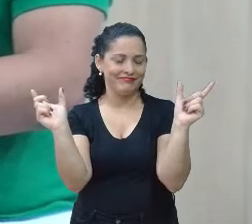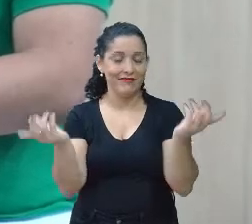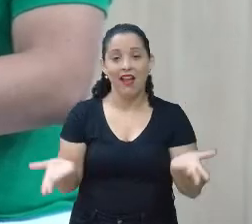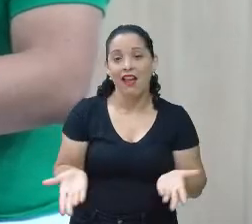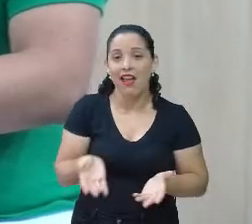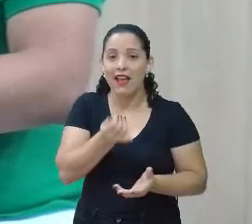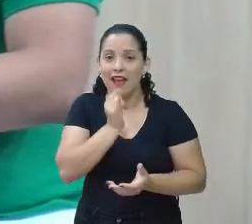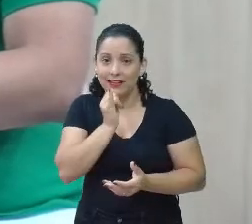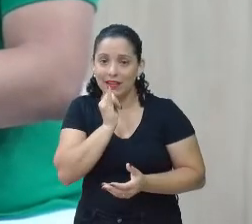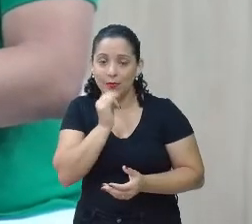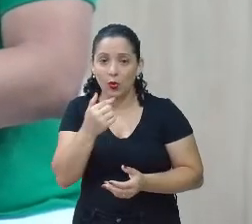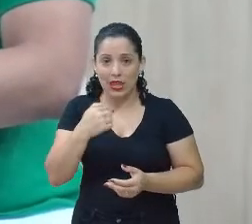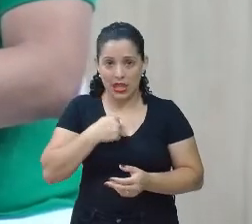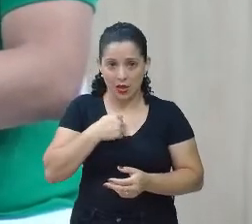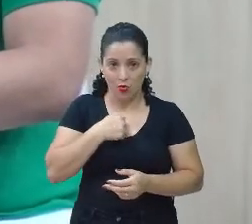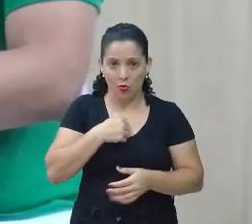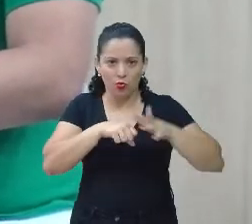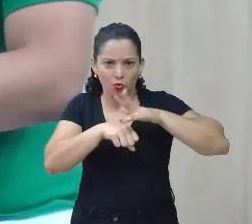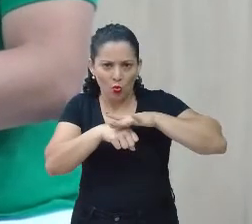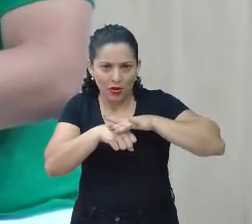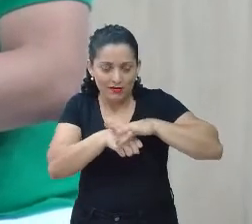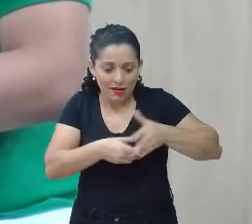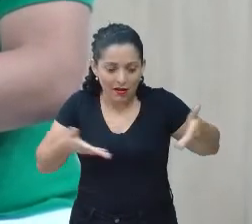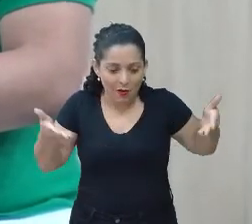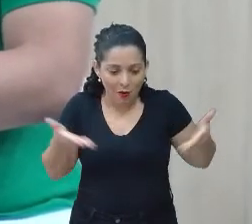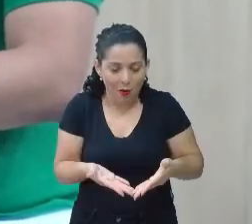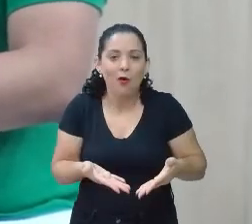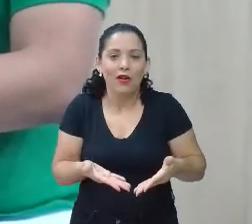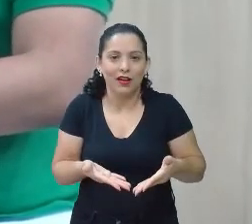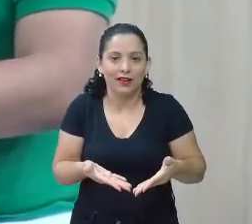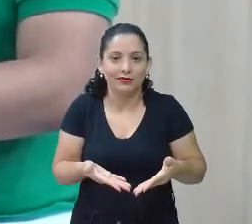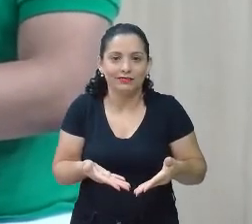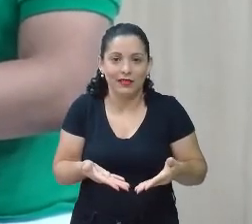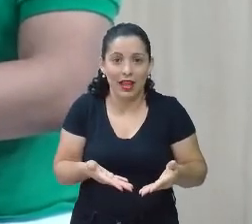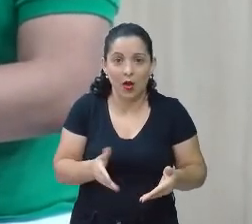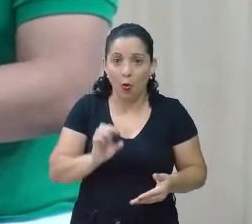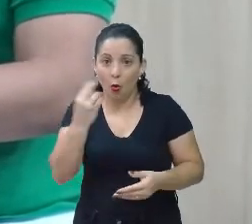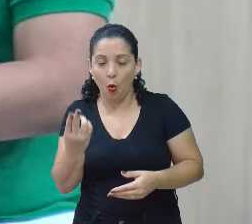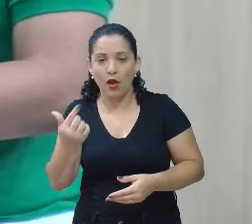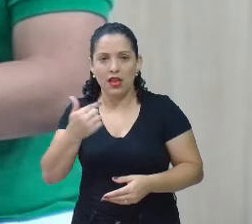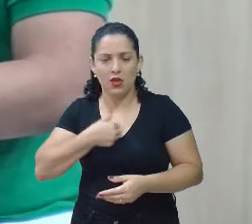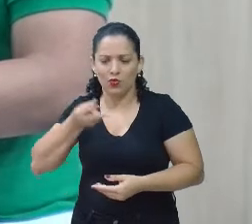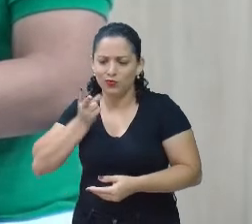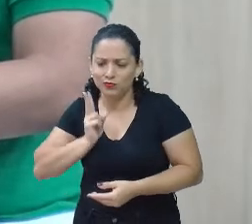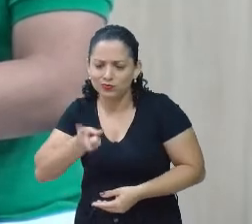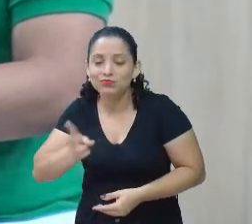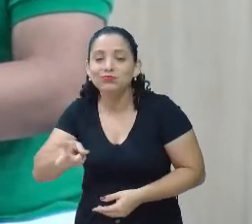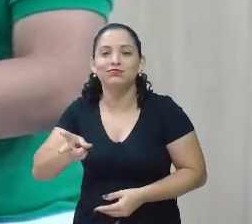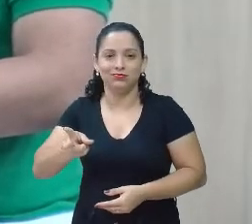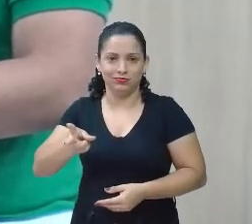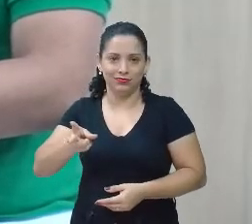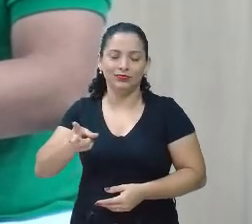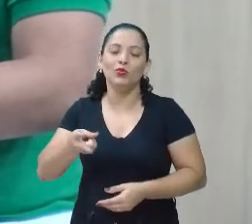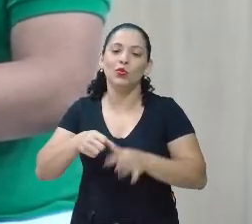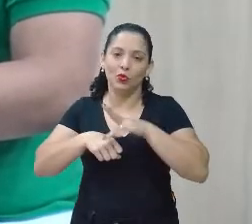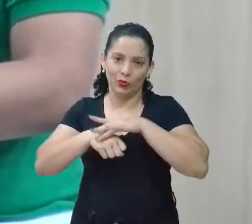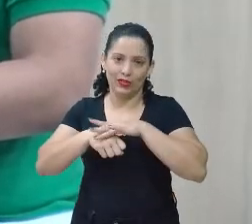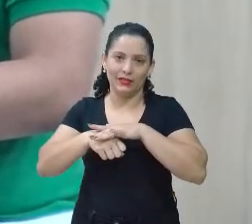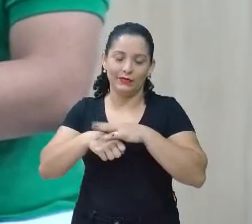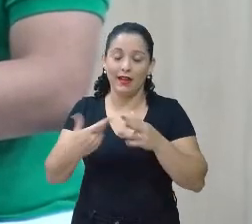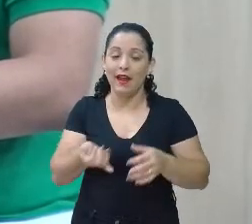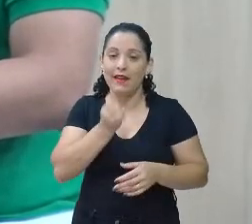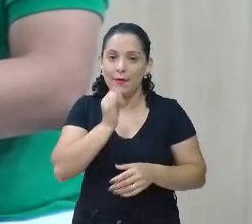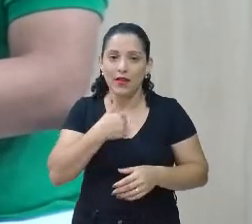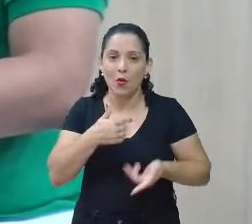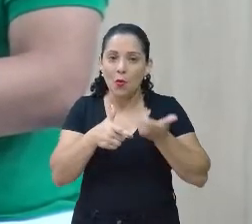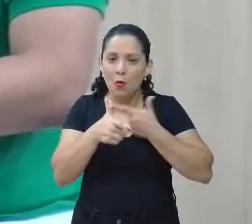fungando, então ele talvez estivesse com gripe, então está doente de gripe. Eu sou míope, eu não estou míope, eu sou